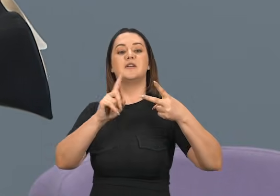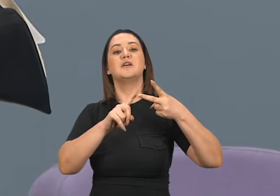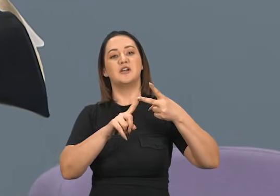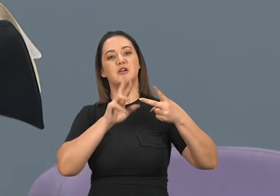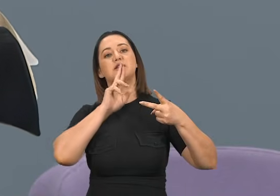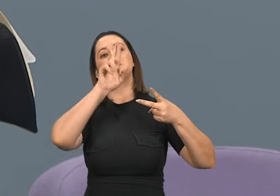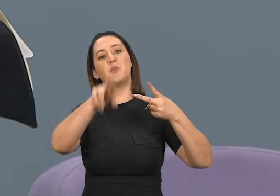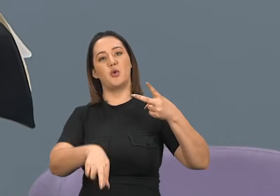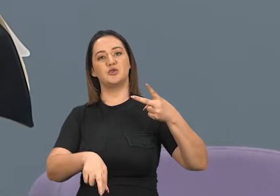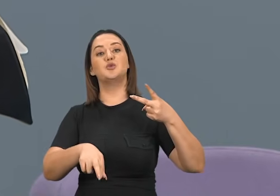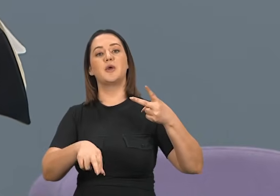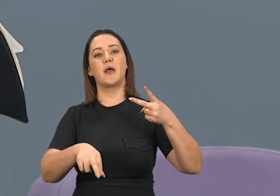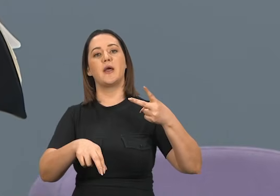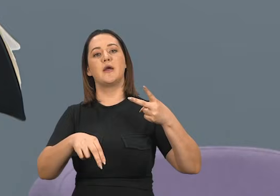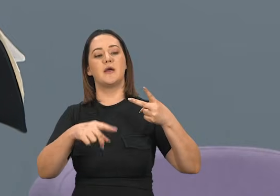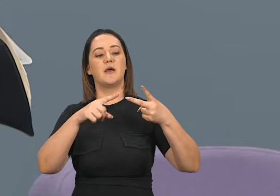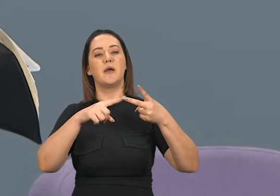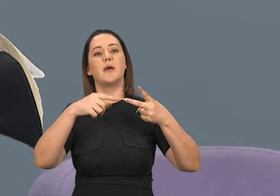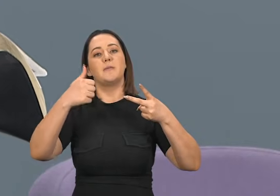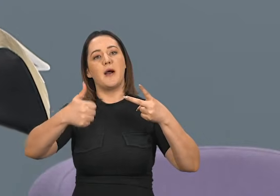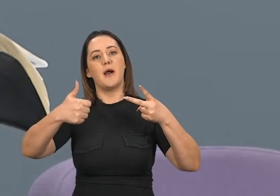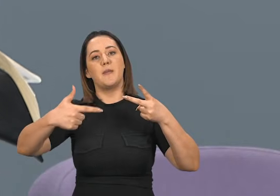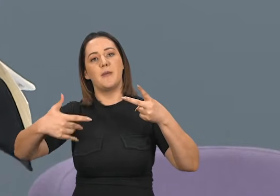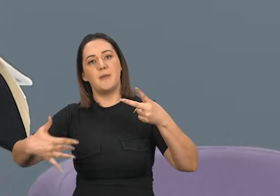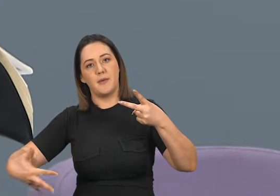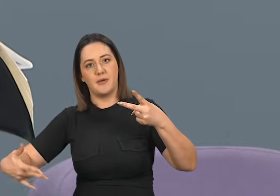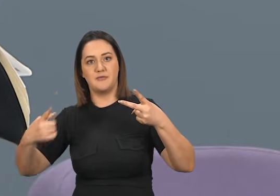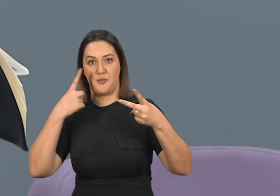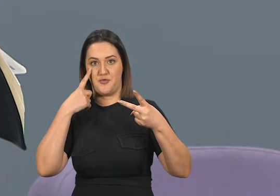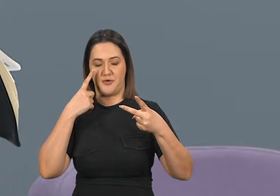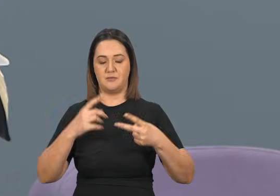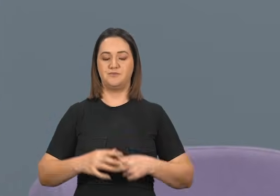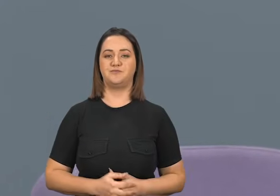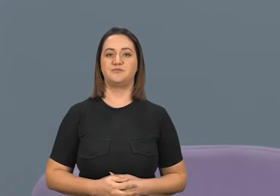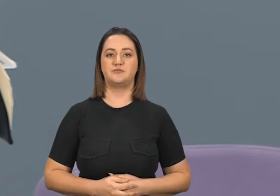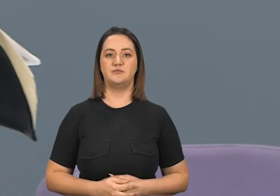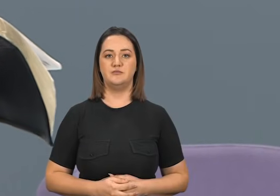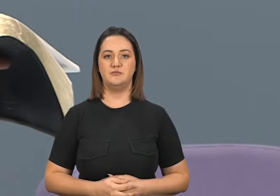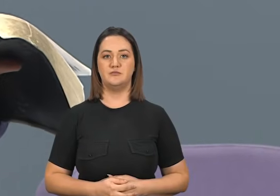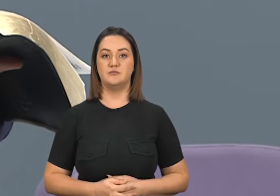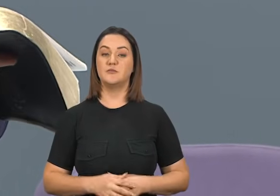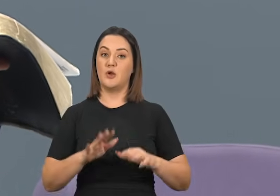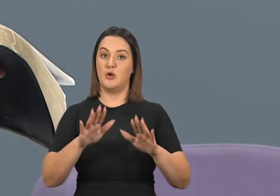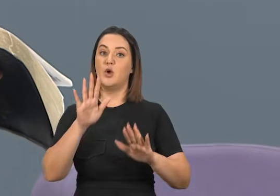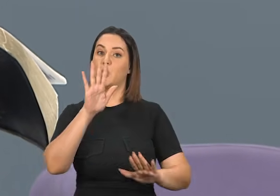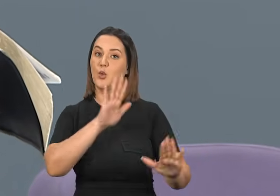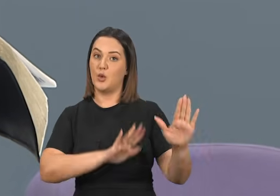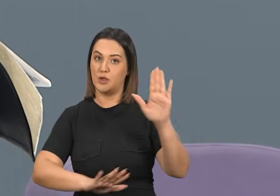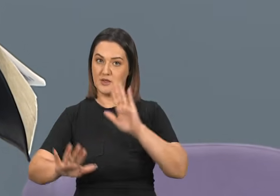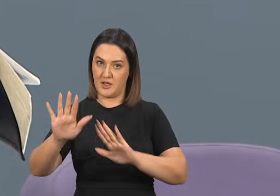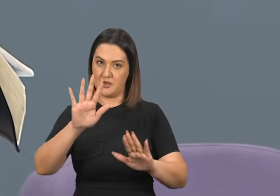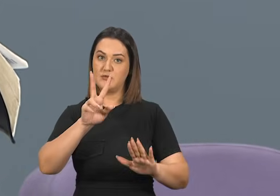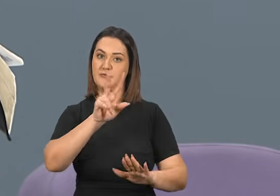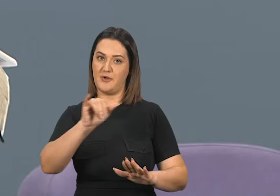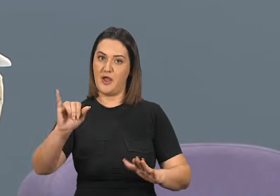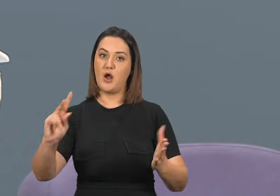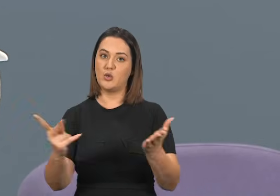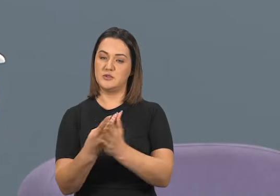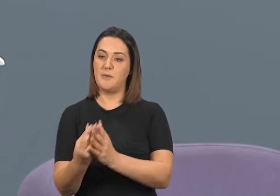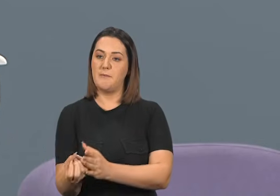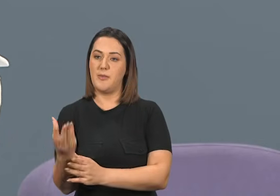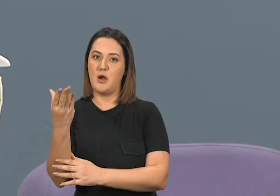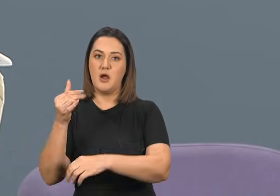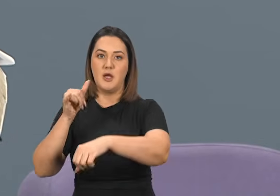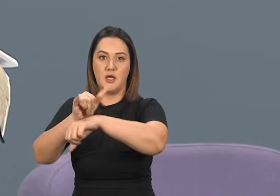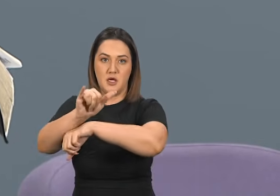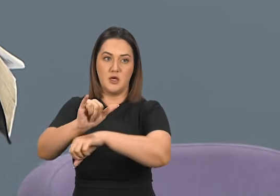uma lista de acontecimentos. Então Jesus vai falando assim, no verso 4, ele fala assim, cuidado que vai surgir